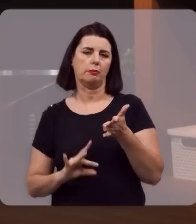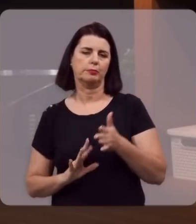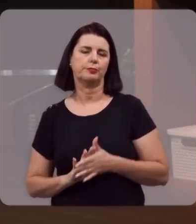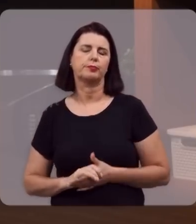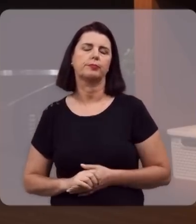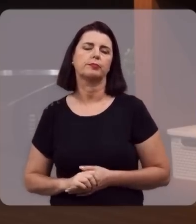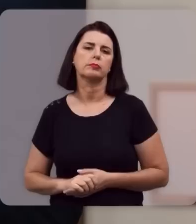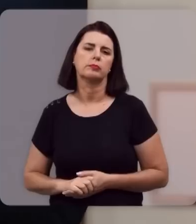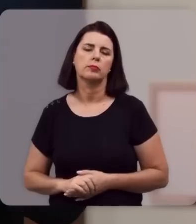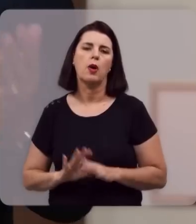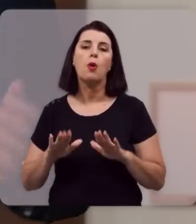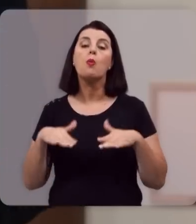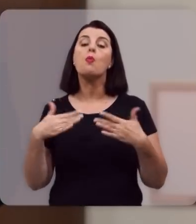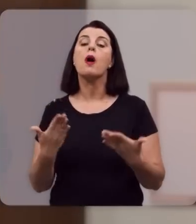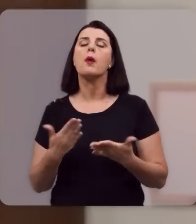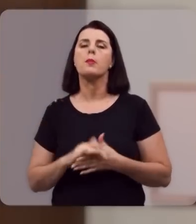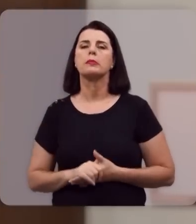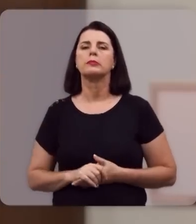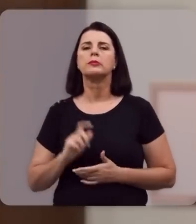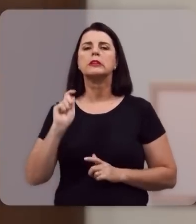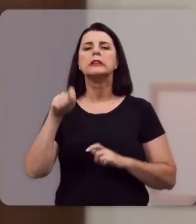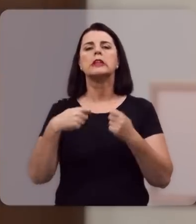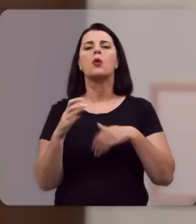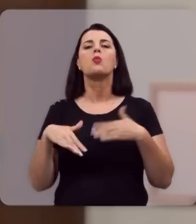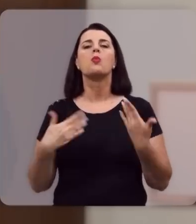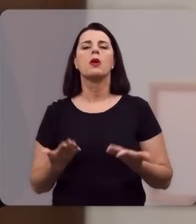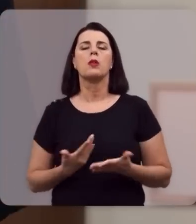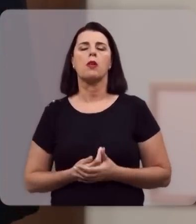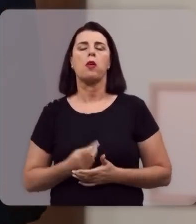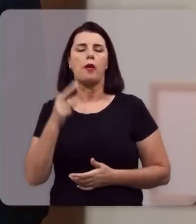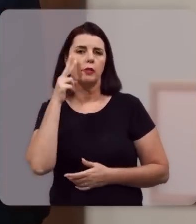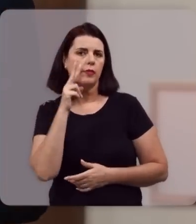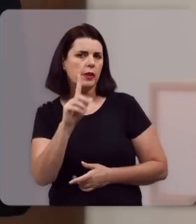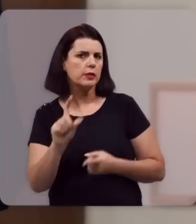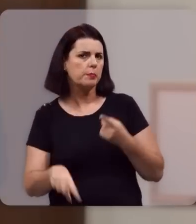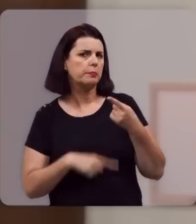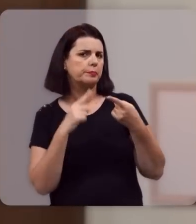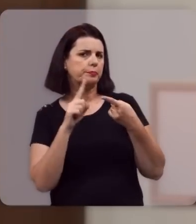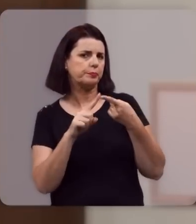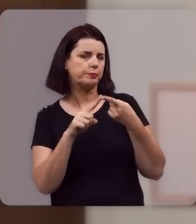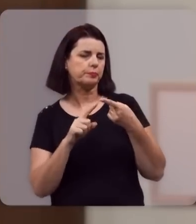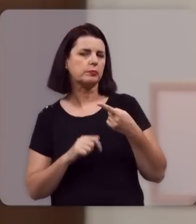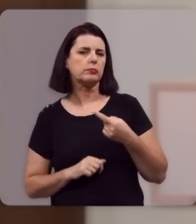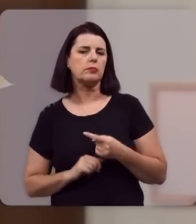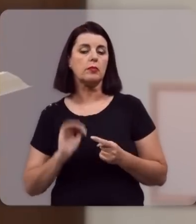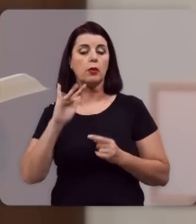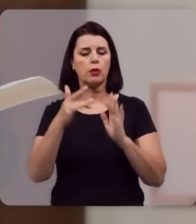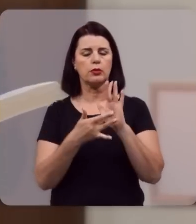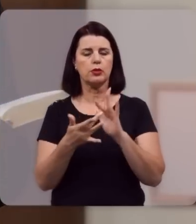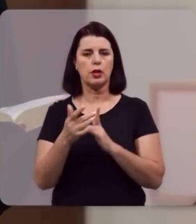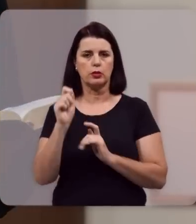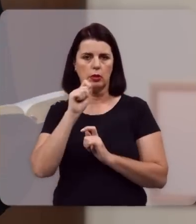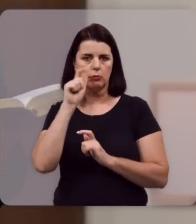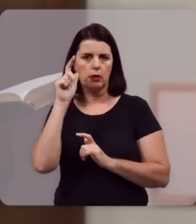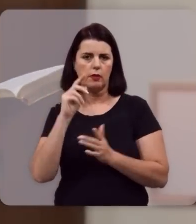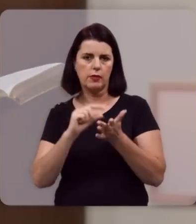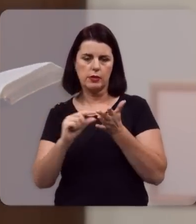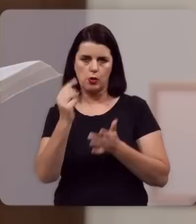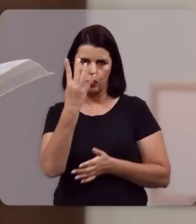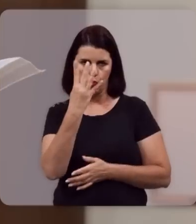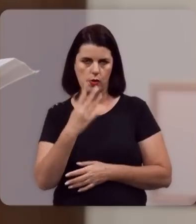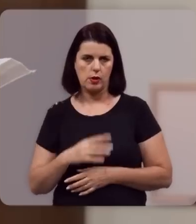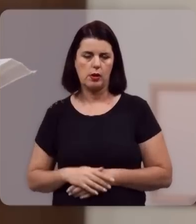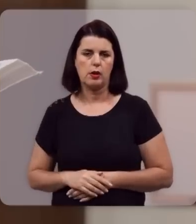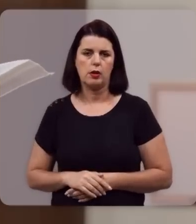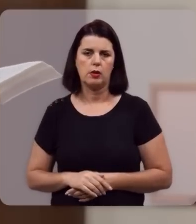rigorosamente. Quais são esses sinais? Veja você, em primeiro lugar, quando Jesus alerta no verso